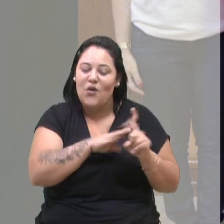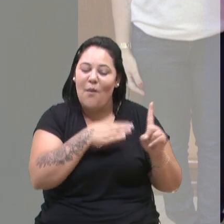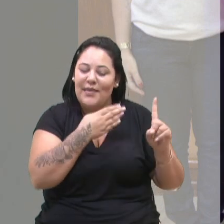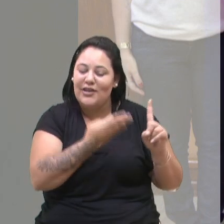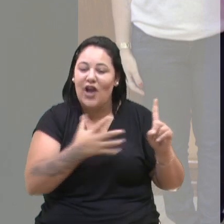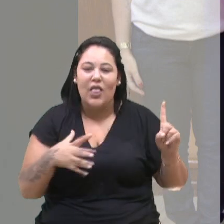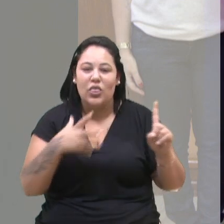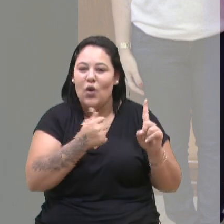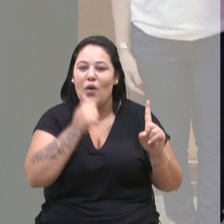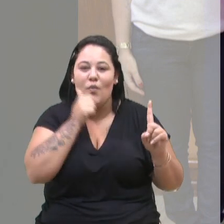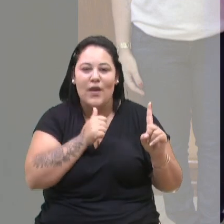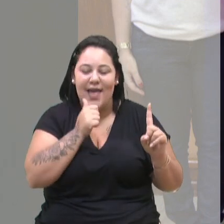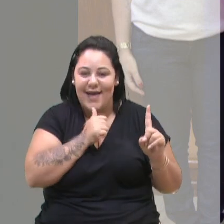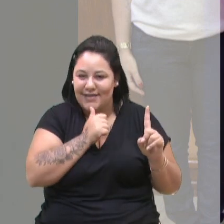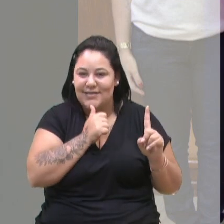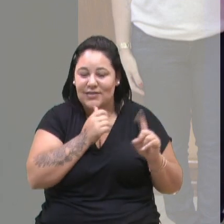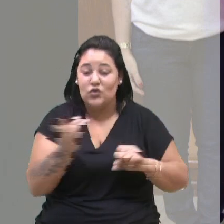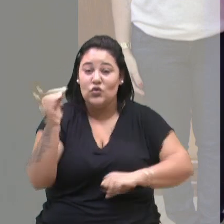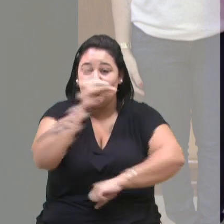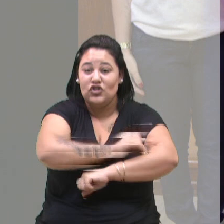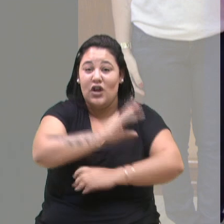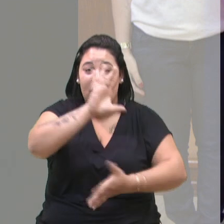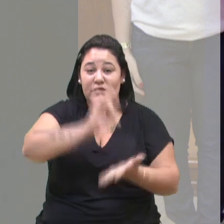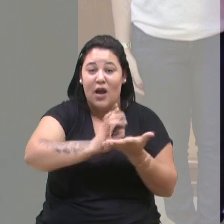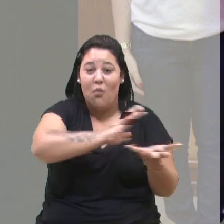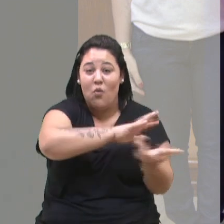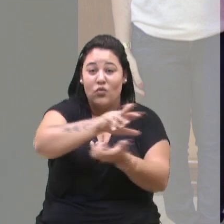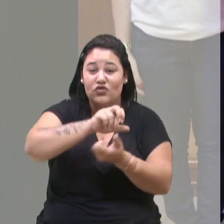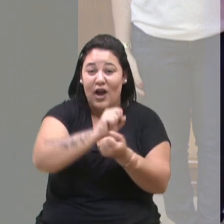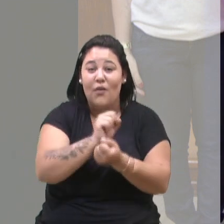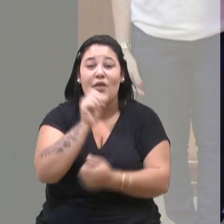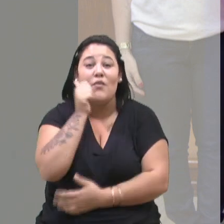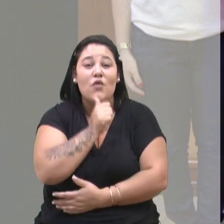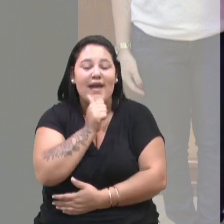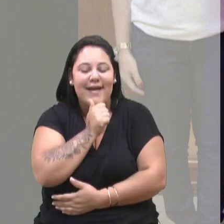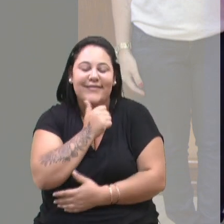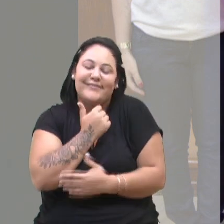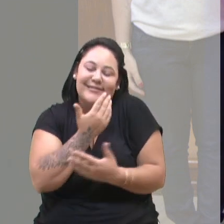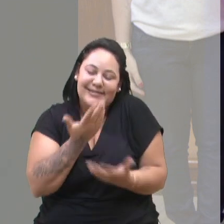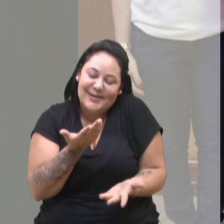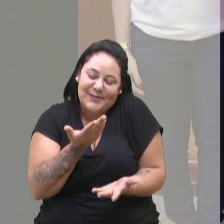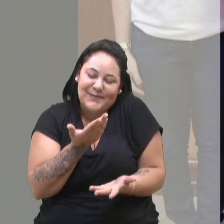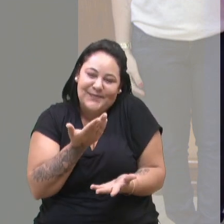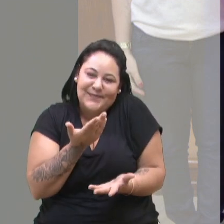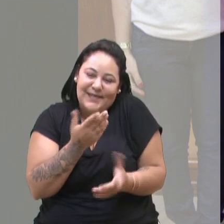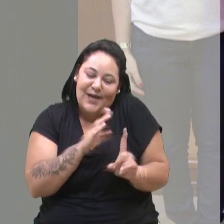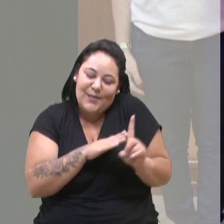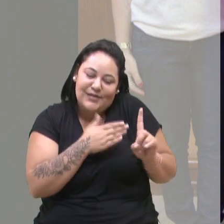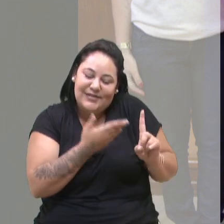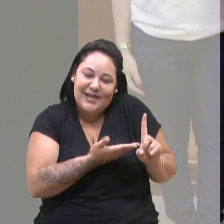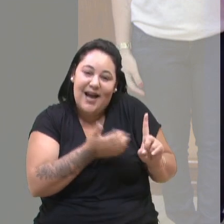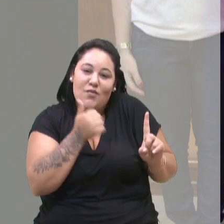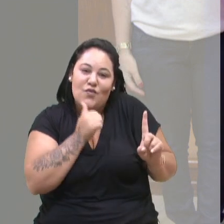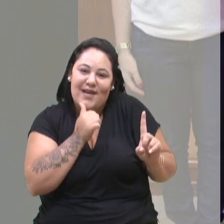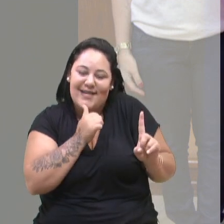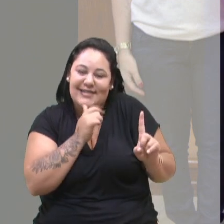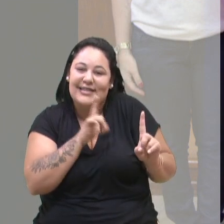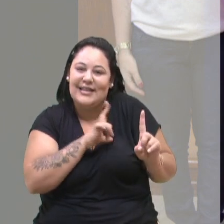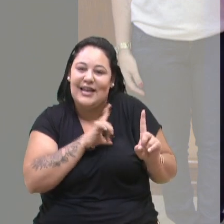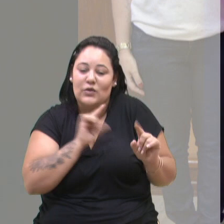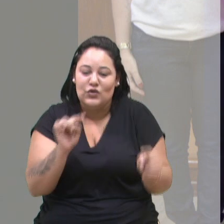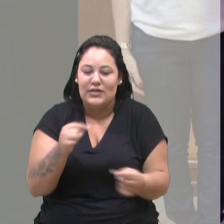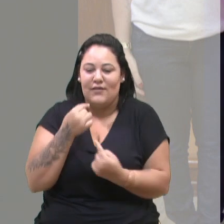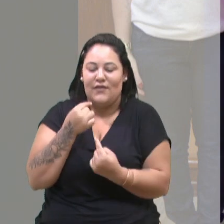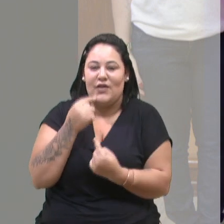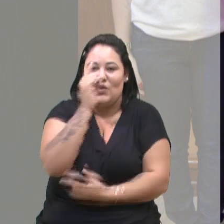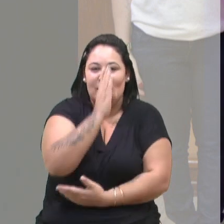Dia Internacional da Mulher e nada melhor do que homenagear as meninas que têm um dos grandes desafios no